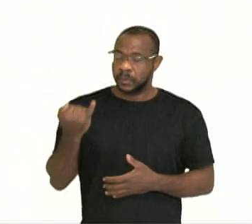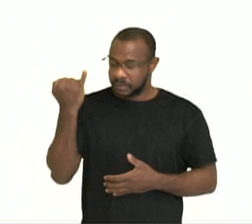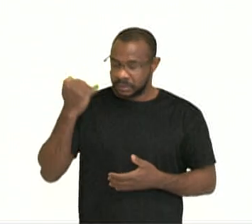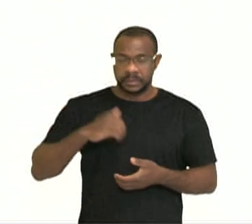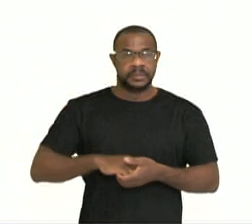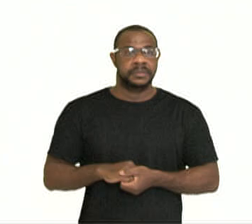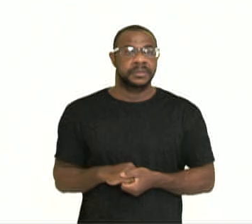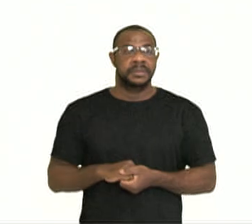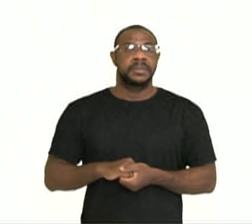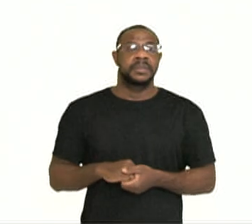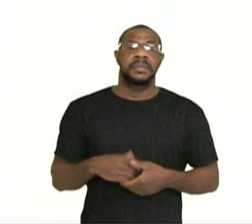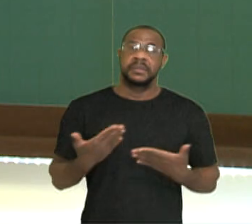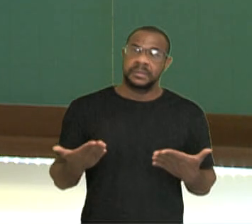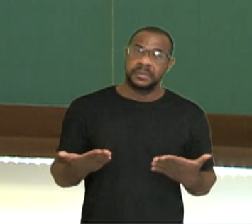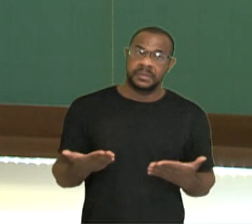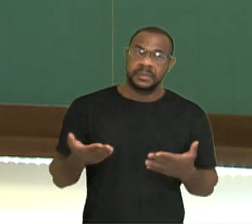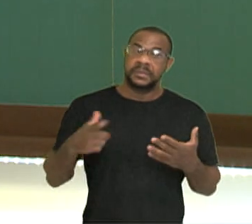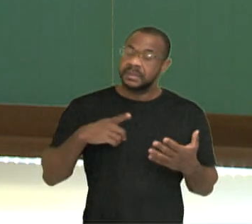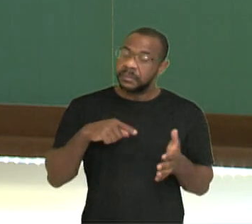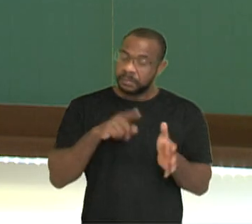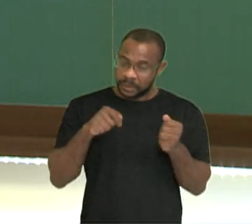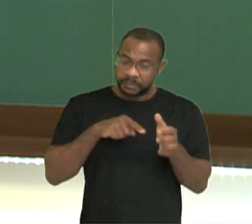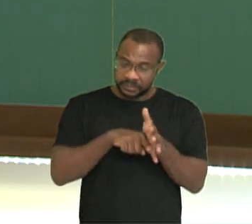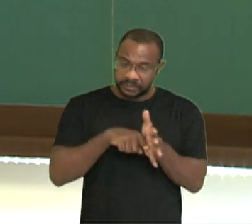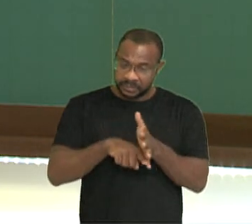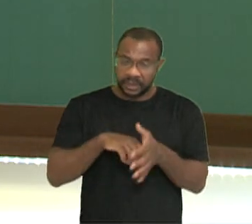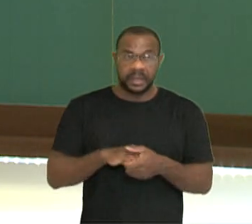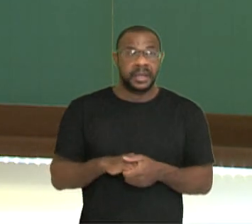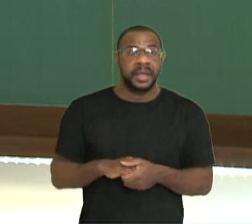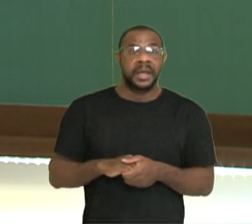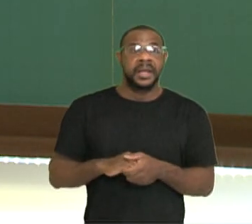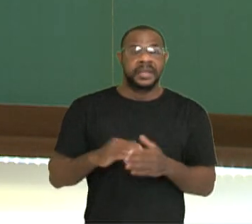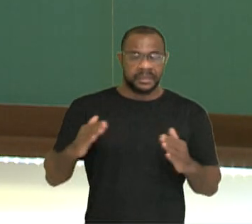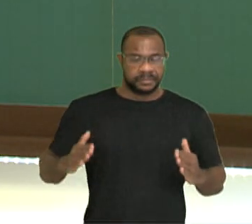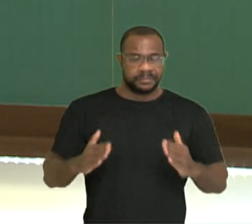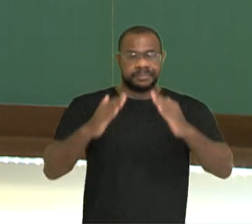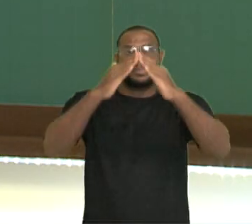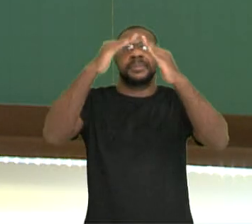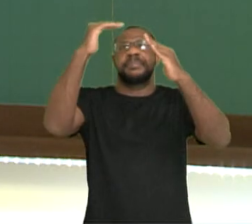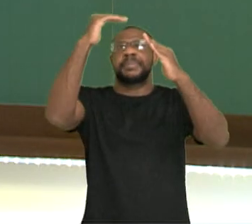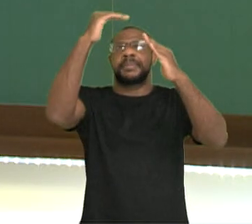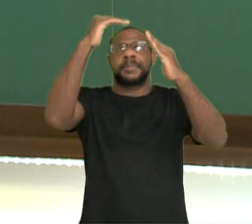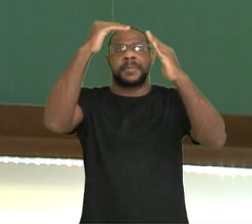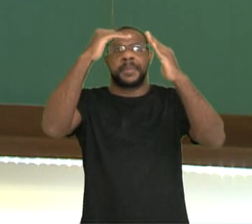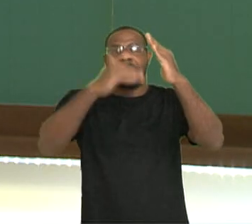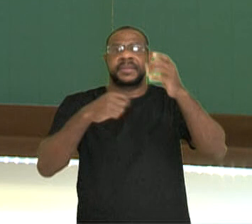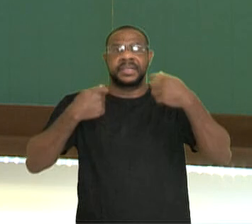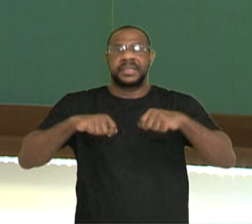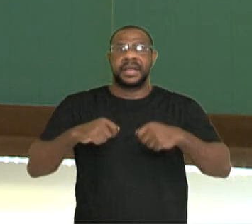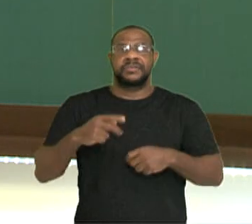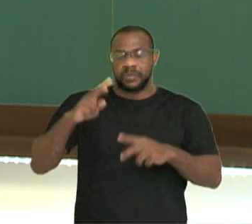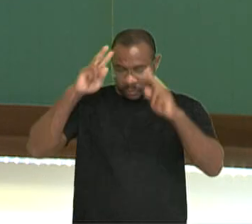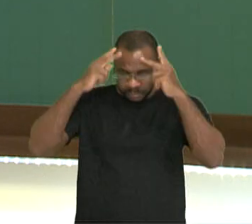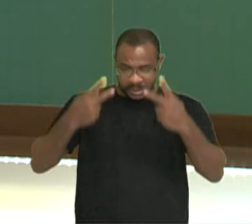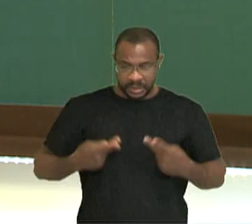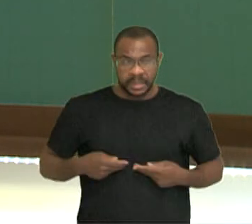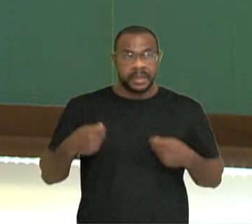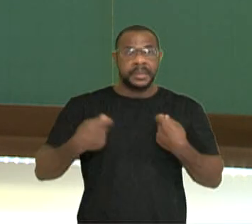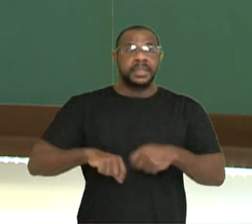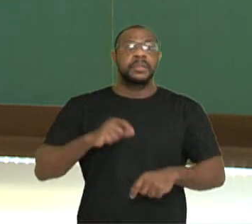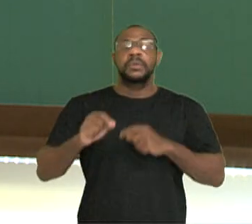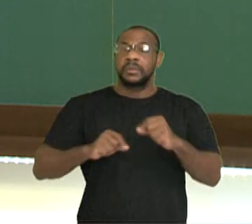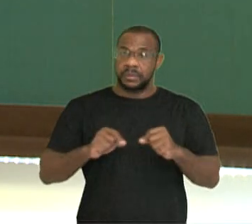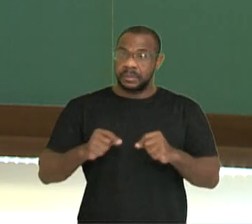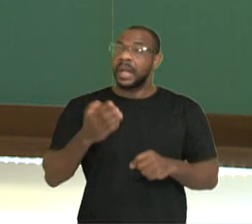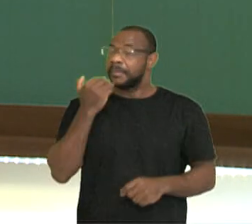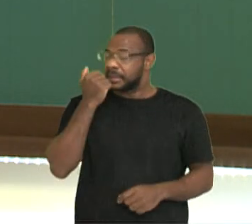a respeito, que fala justamente disso. Na base da pirâmide, então, as necessidades humanas, eu tenho que primeiro atender necessidades